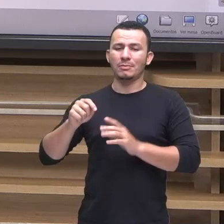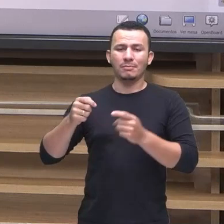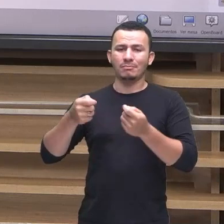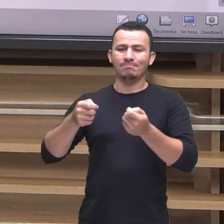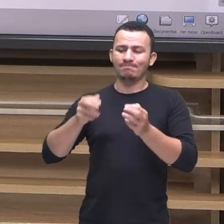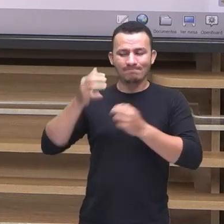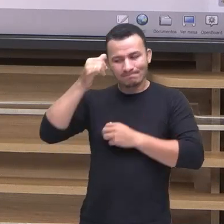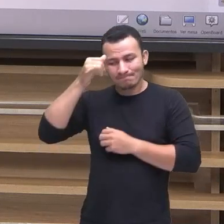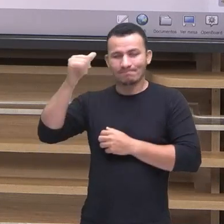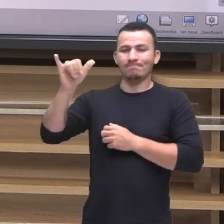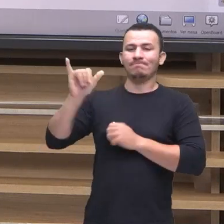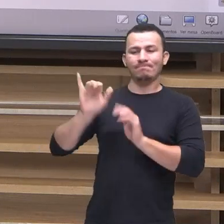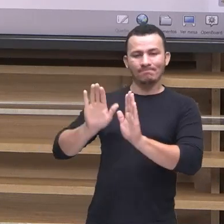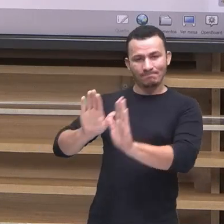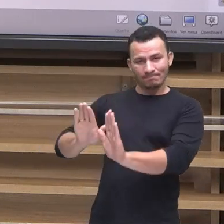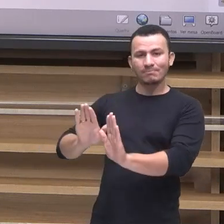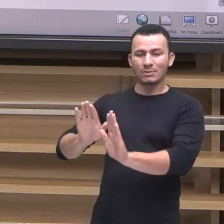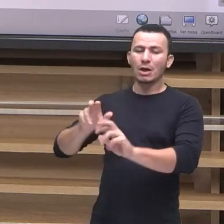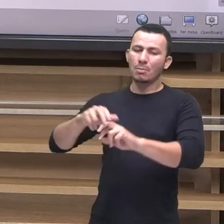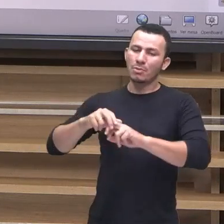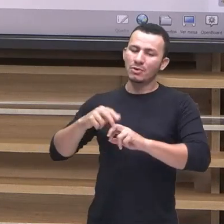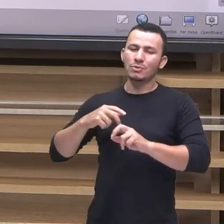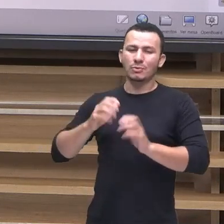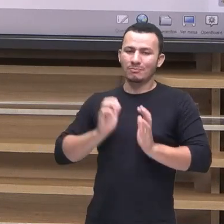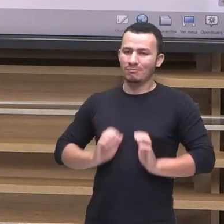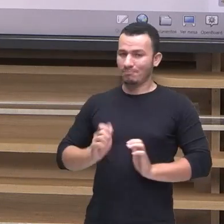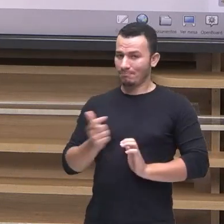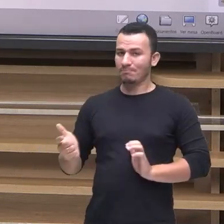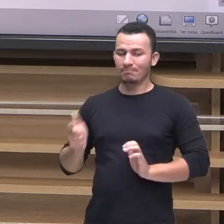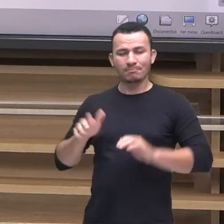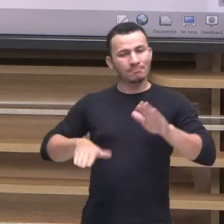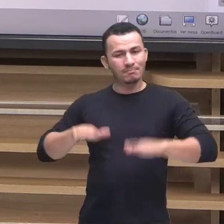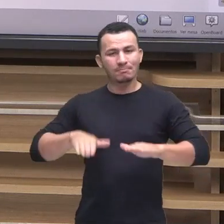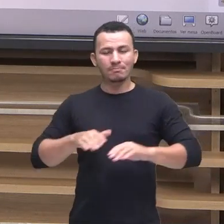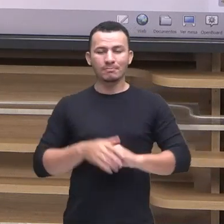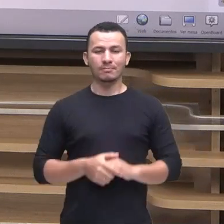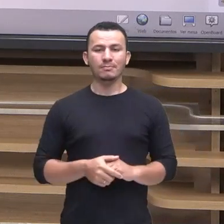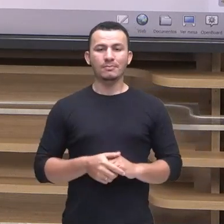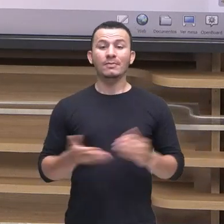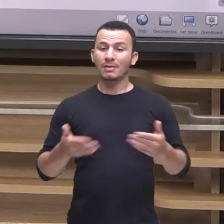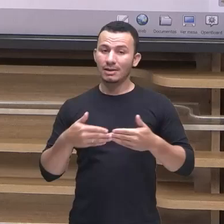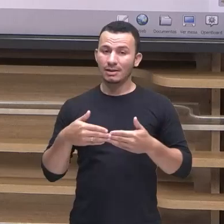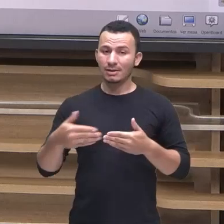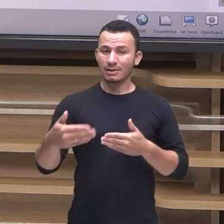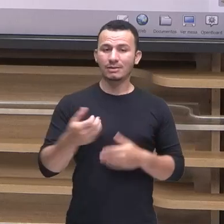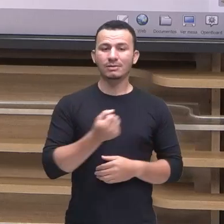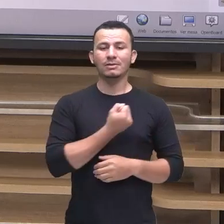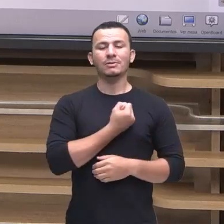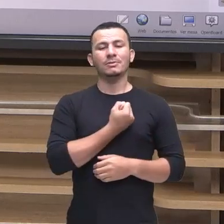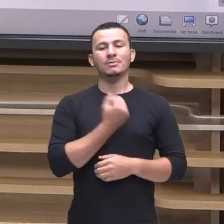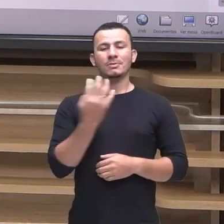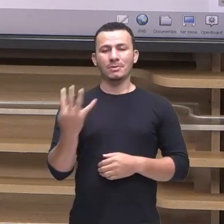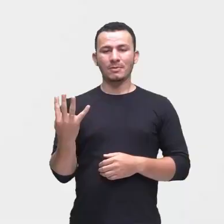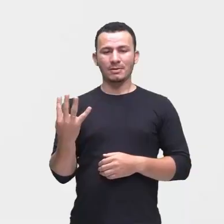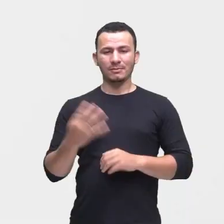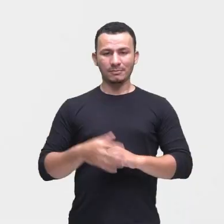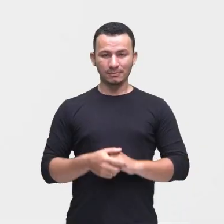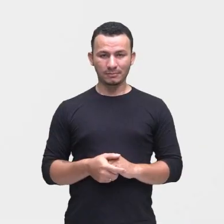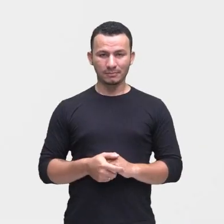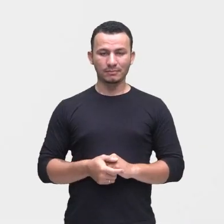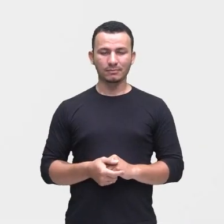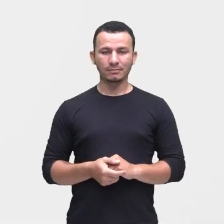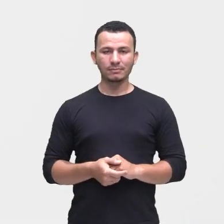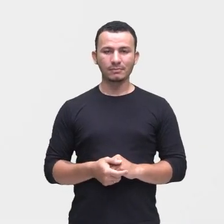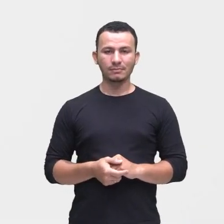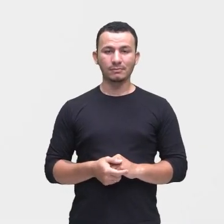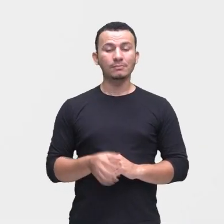deve fazê-lo, porque se torna uma atitude antiética. E vamos prosseguir agora para a nossa 4ª e última questão,